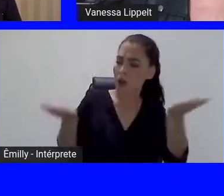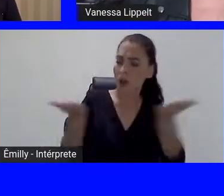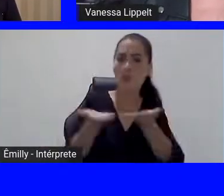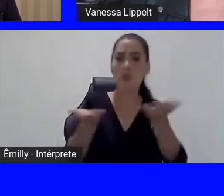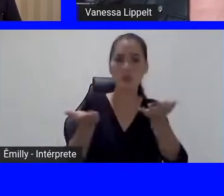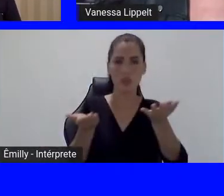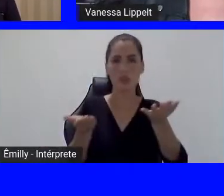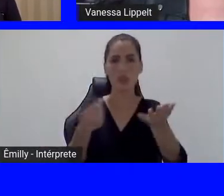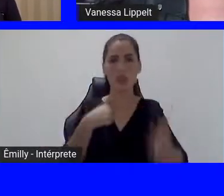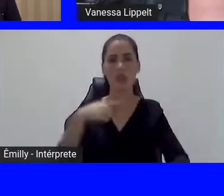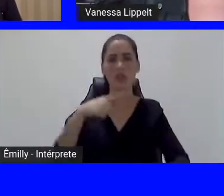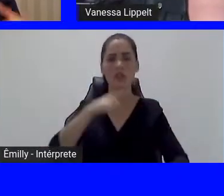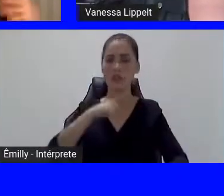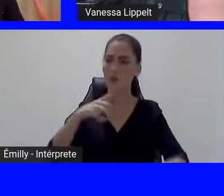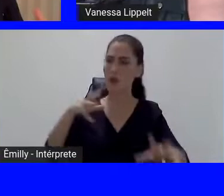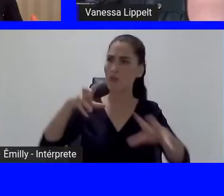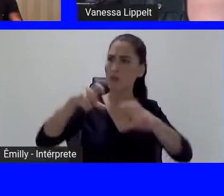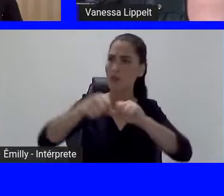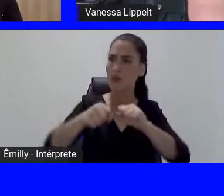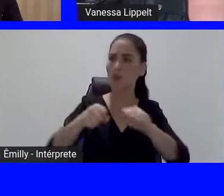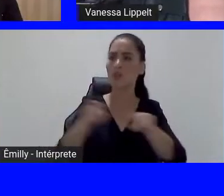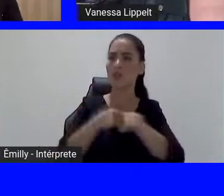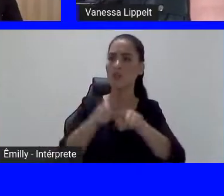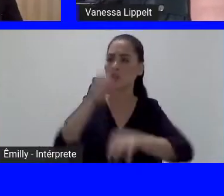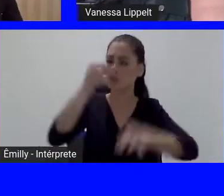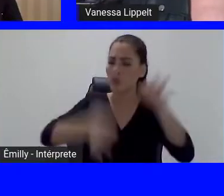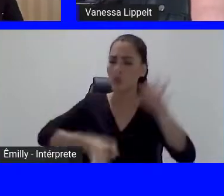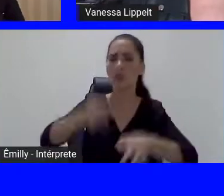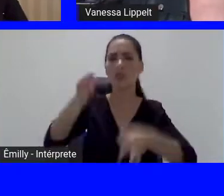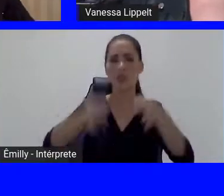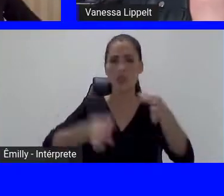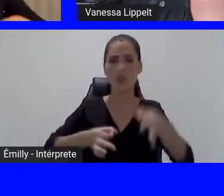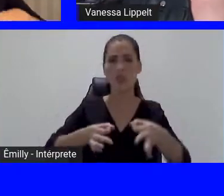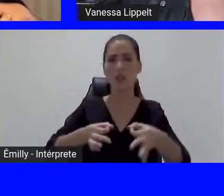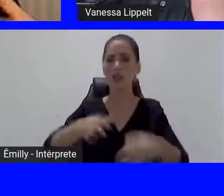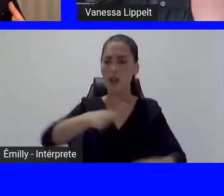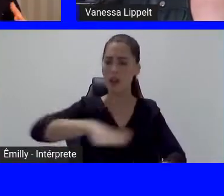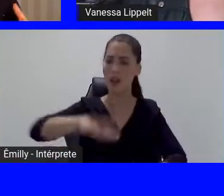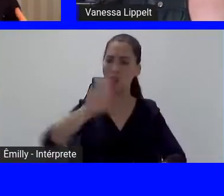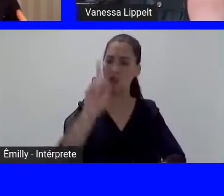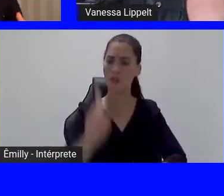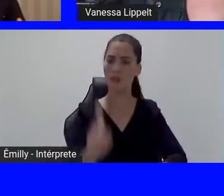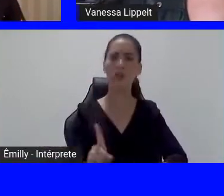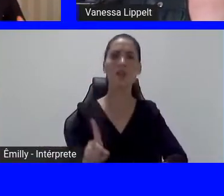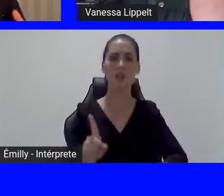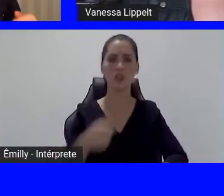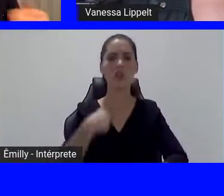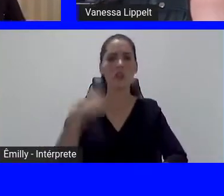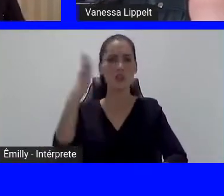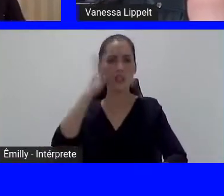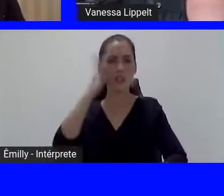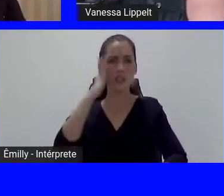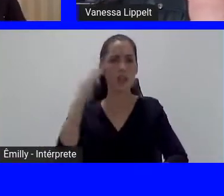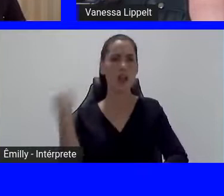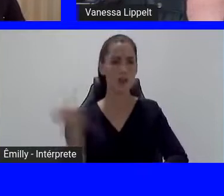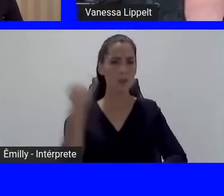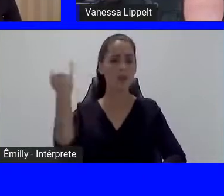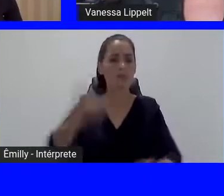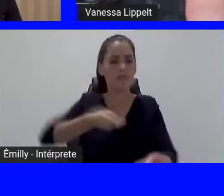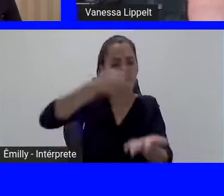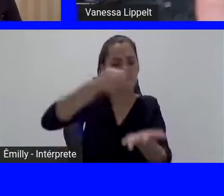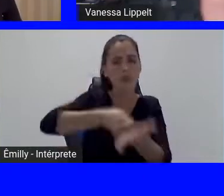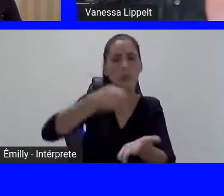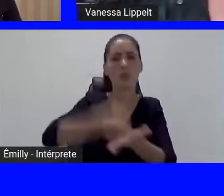formação jurídica como operadora do direito e, por isso, sei a importância de se cumprir aquilo que